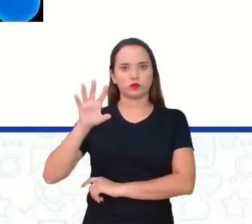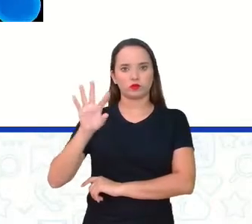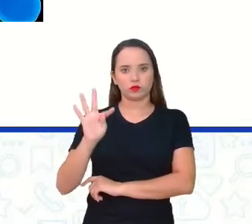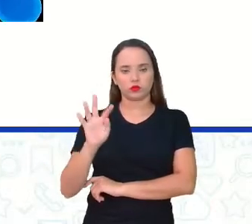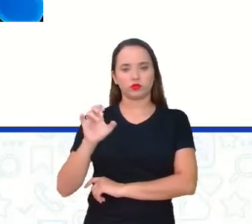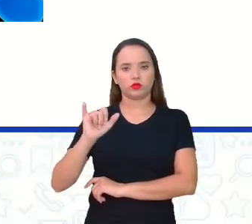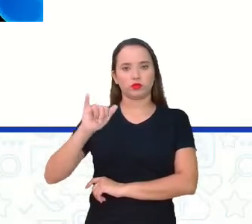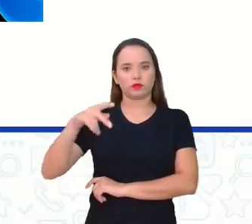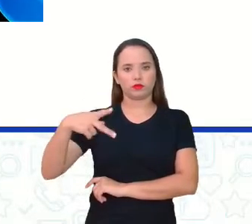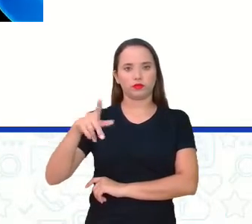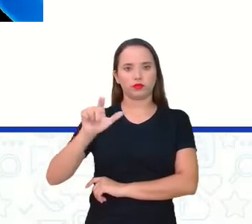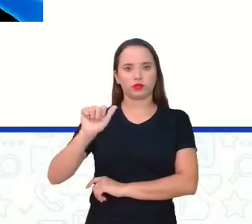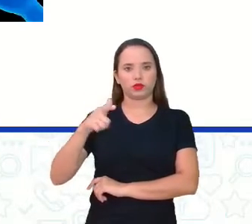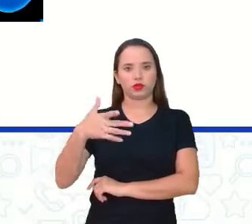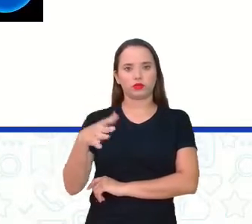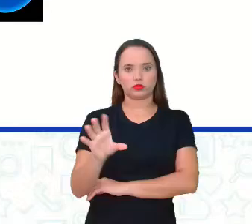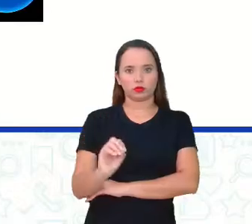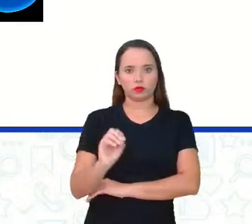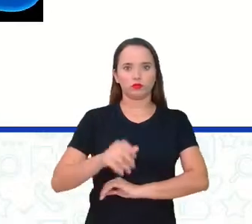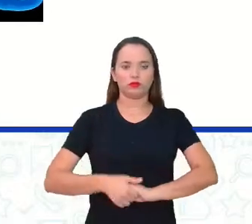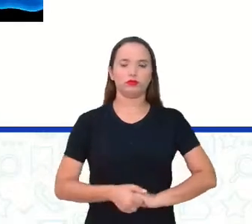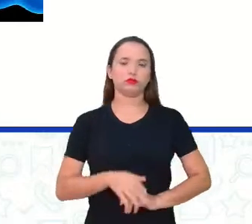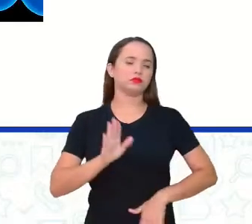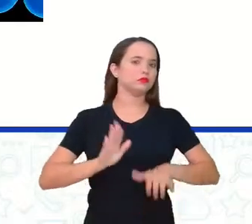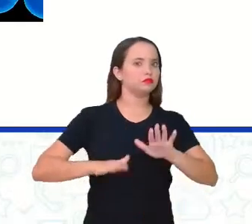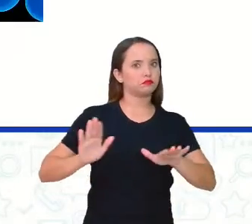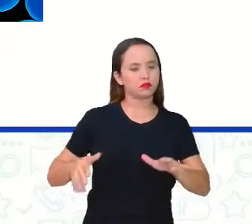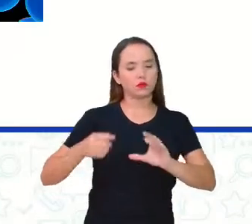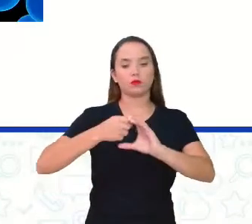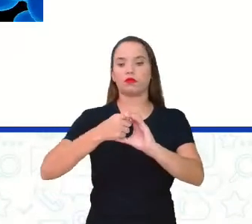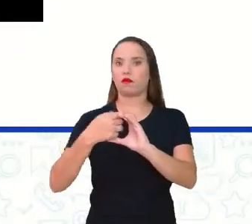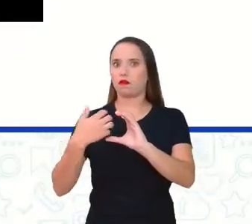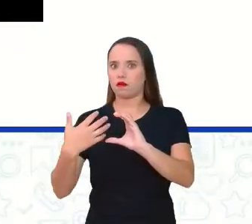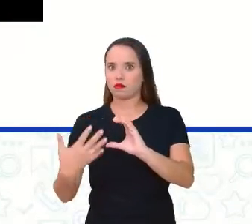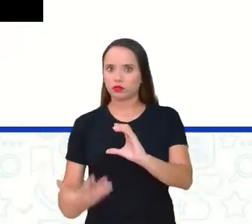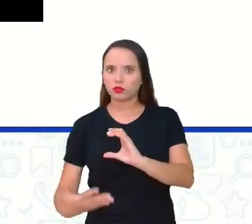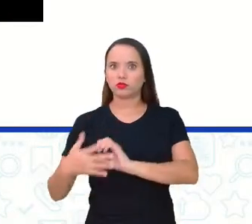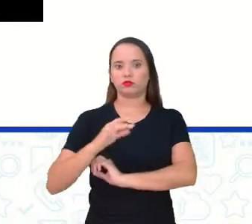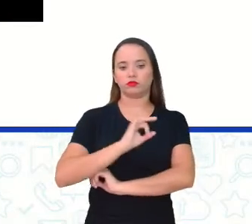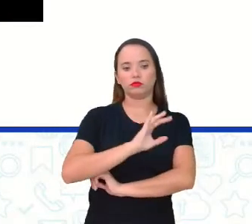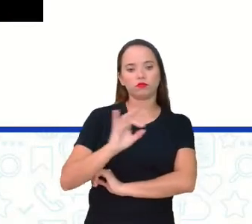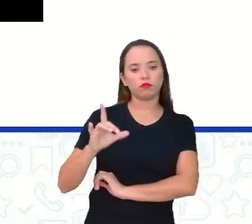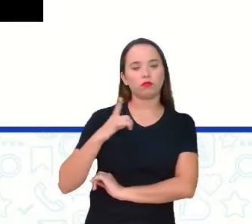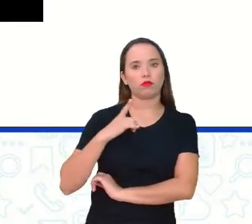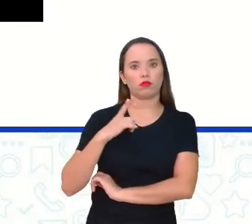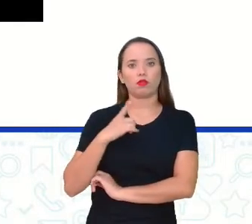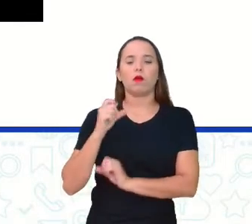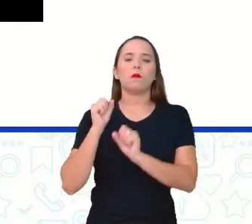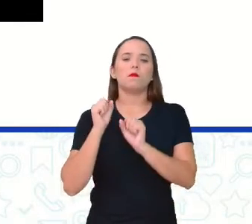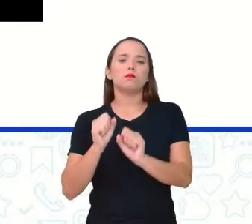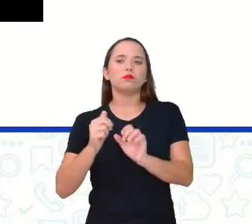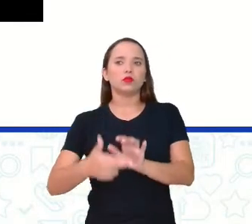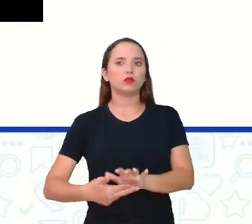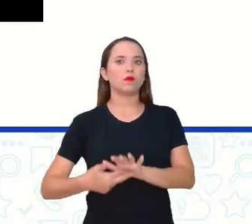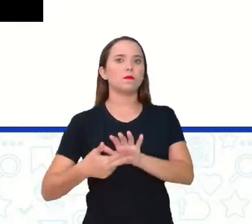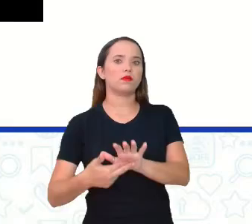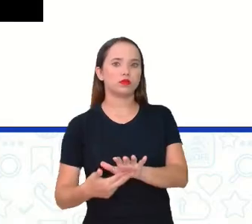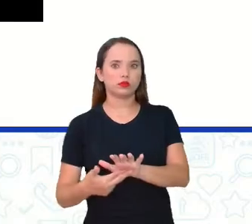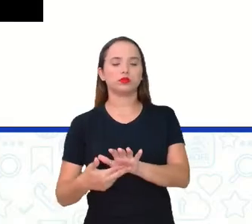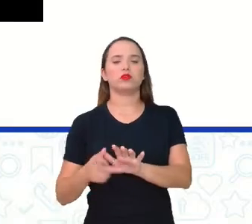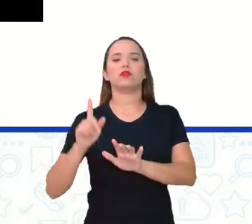a multiplicação, dependendo das características que ela vai ter, ela pode ser representada por